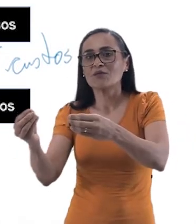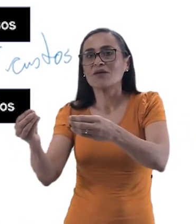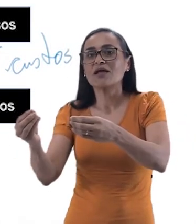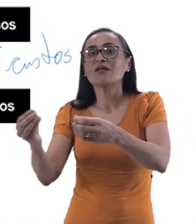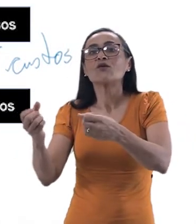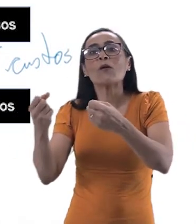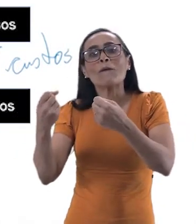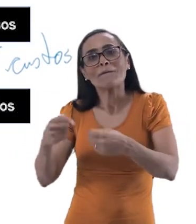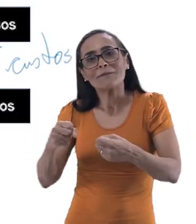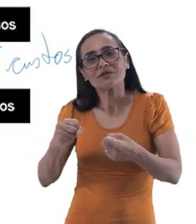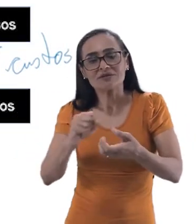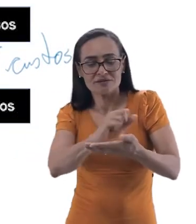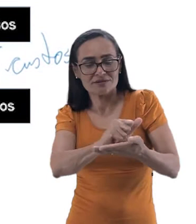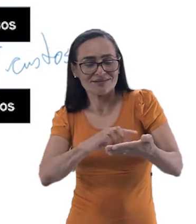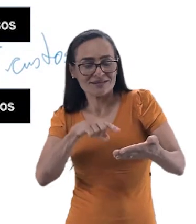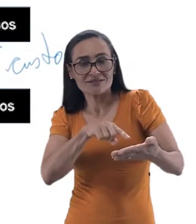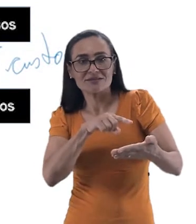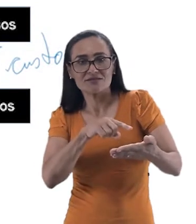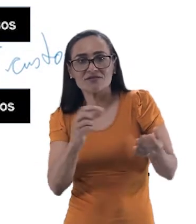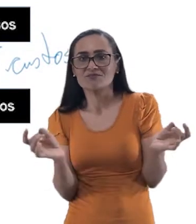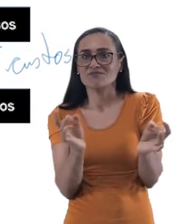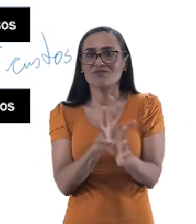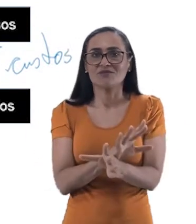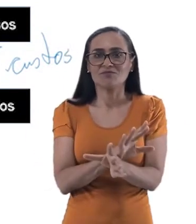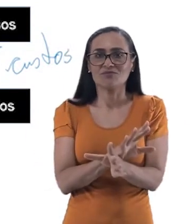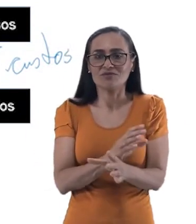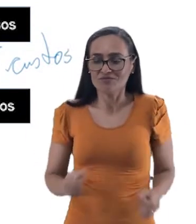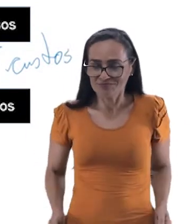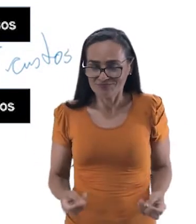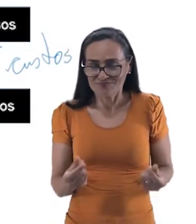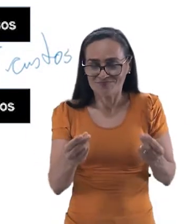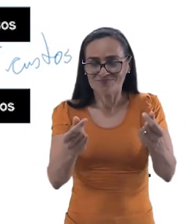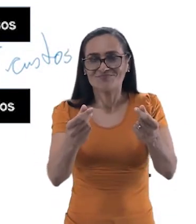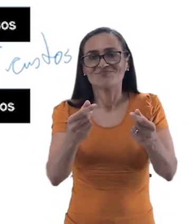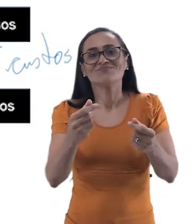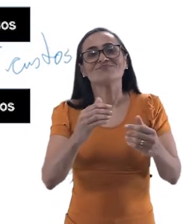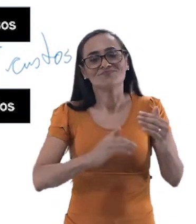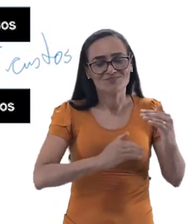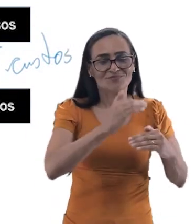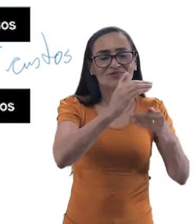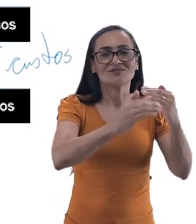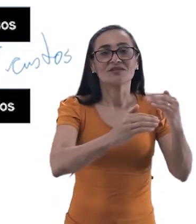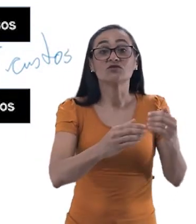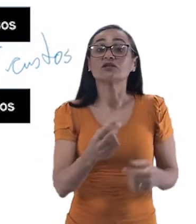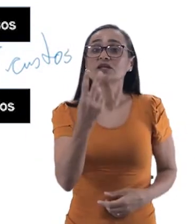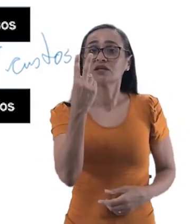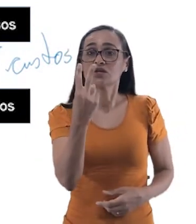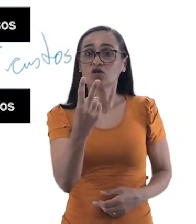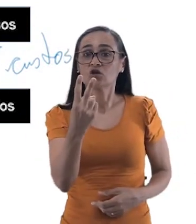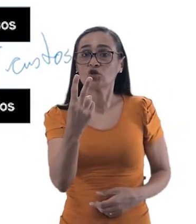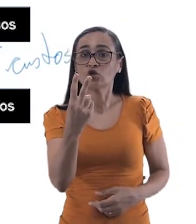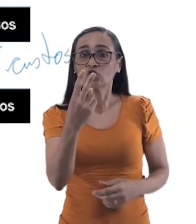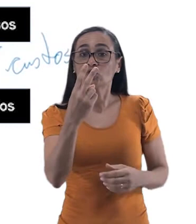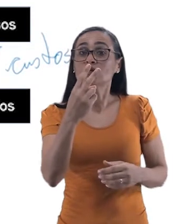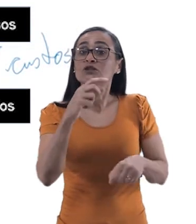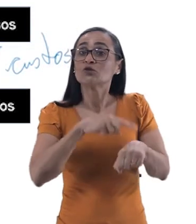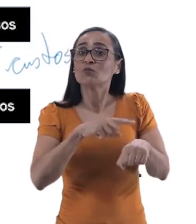consomem essas atividades para ficarem prontas. Eu tenho um outro processo de custeio aqui. Observe que eu tenho dois momentos de